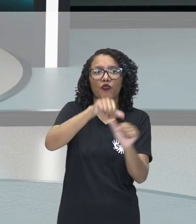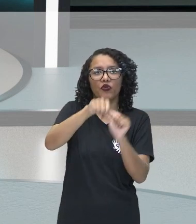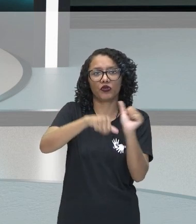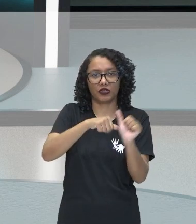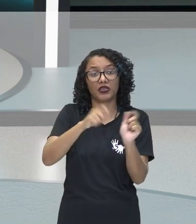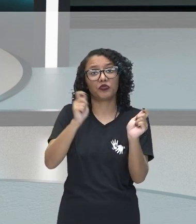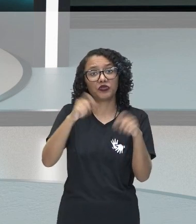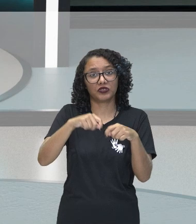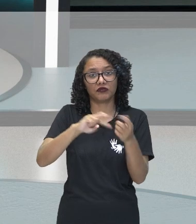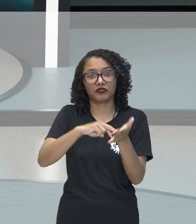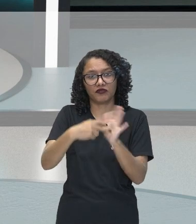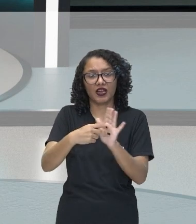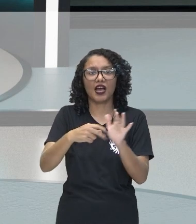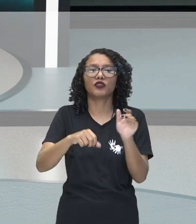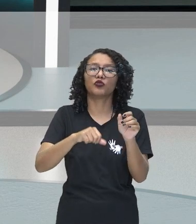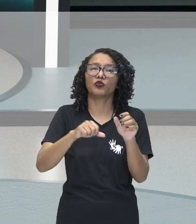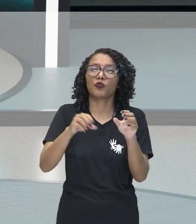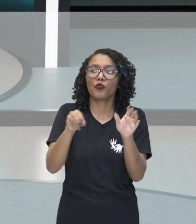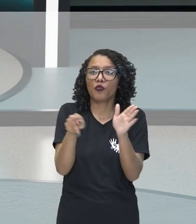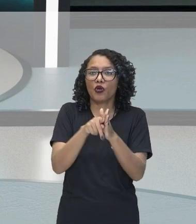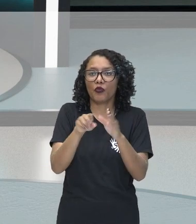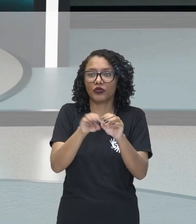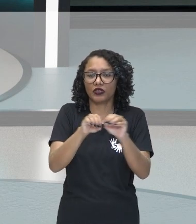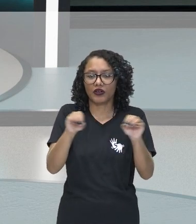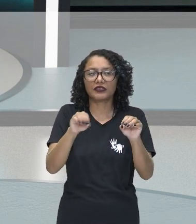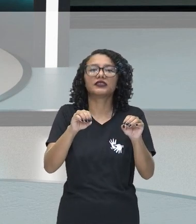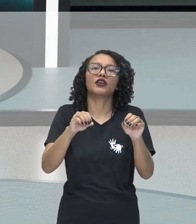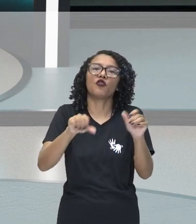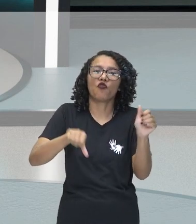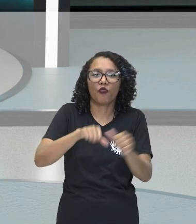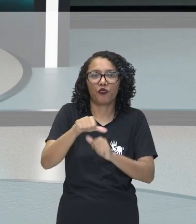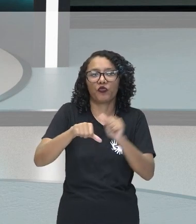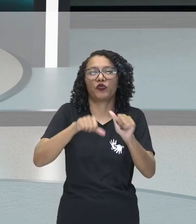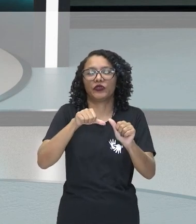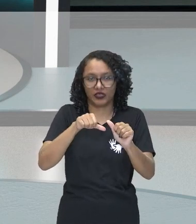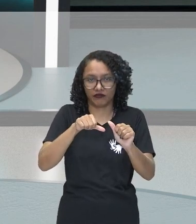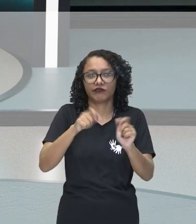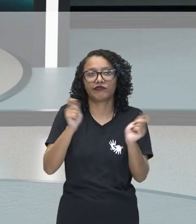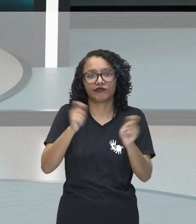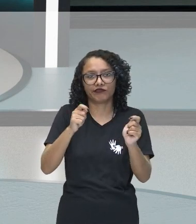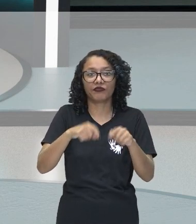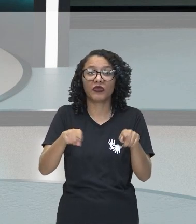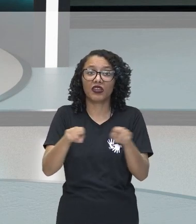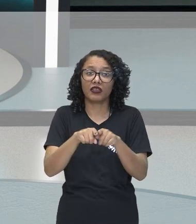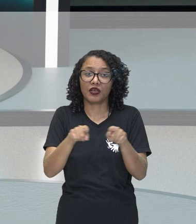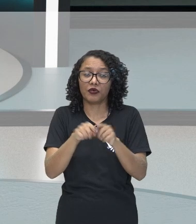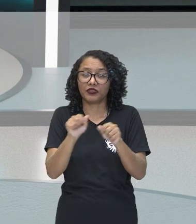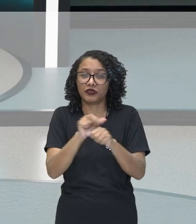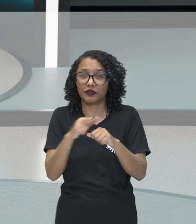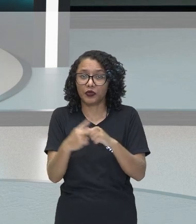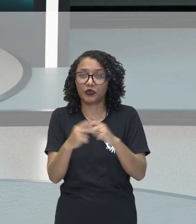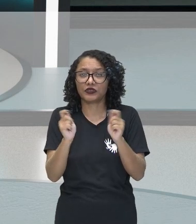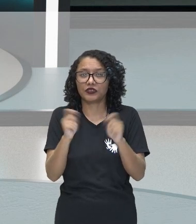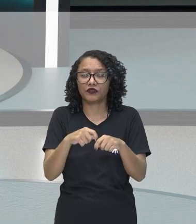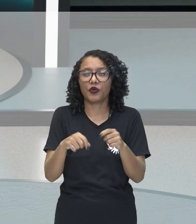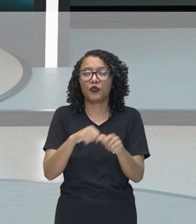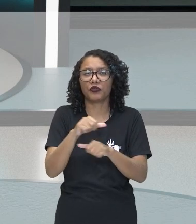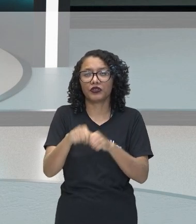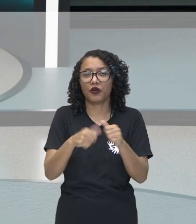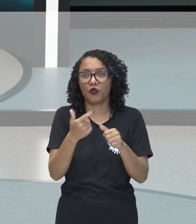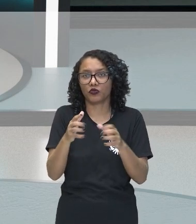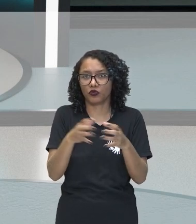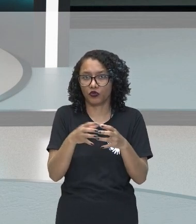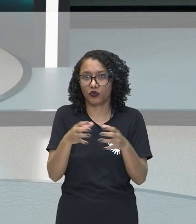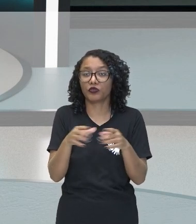completamente o sentido de uma determinada sentença. E os advérbios também podem modificar os adjetivos, uma outra classe de palavra